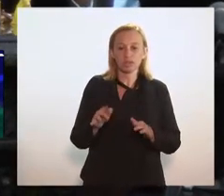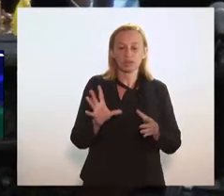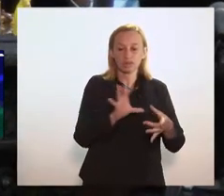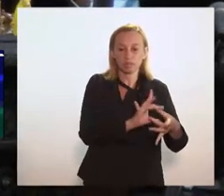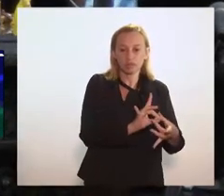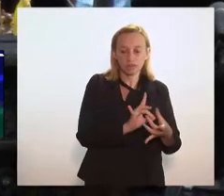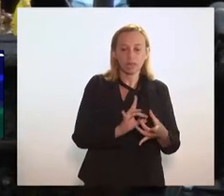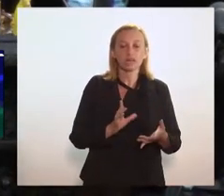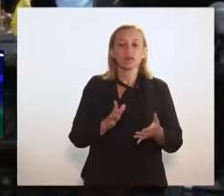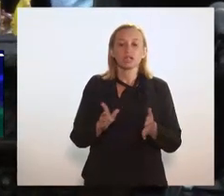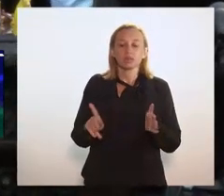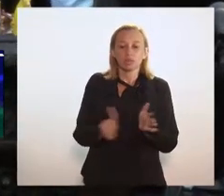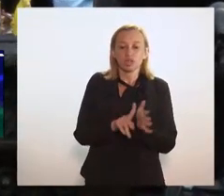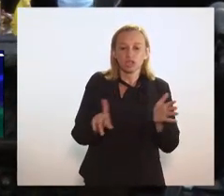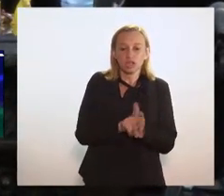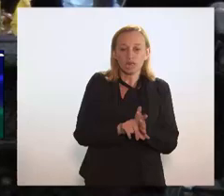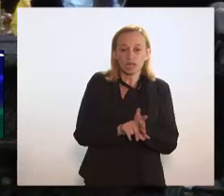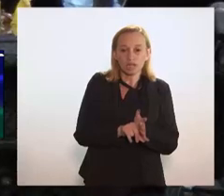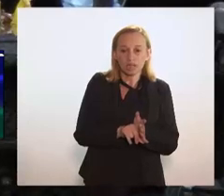emendado. Projeto de lei